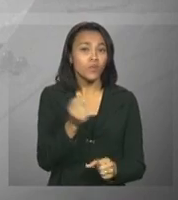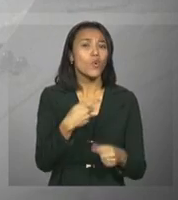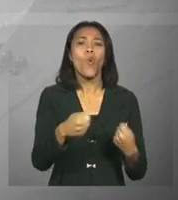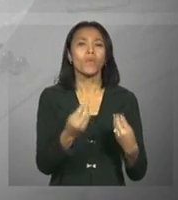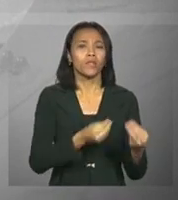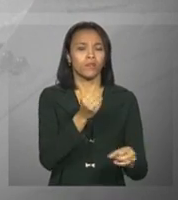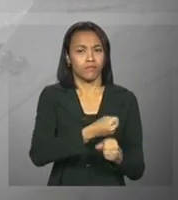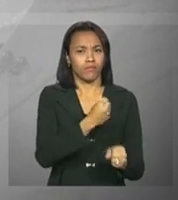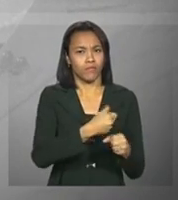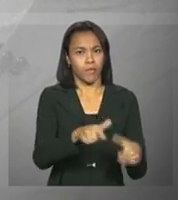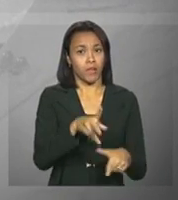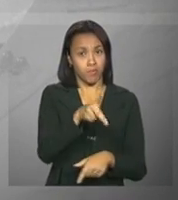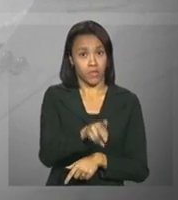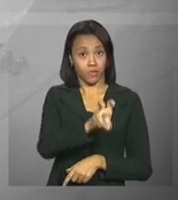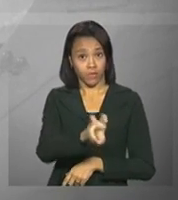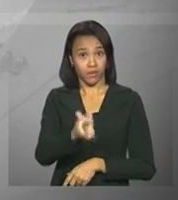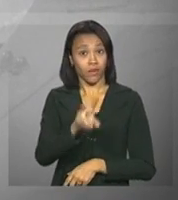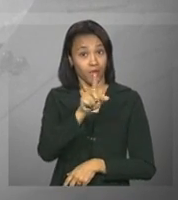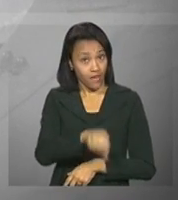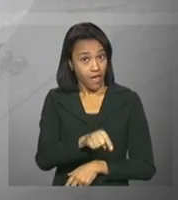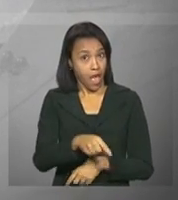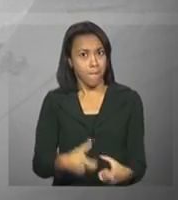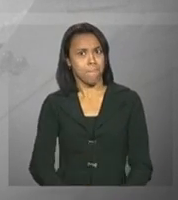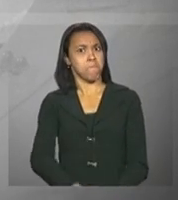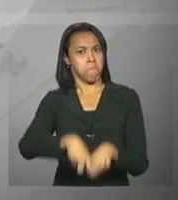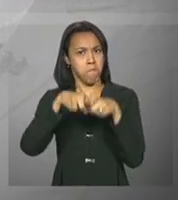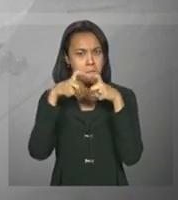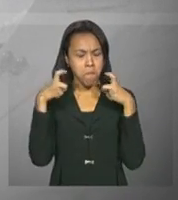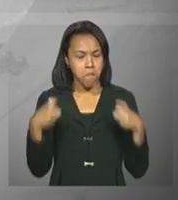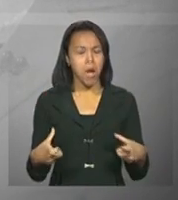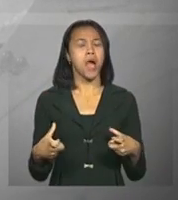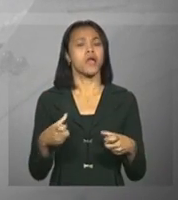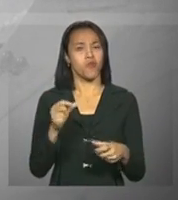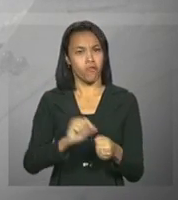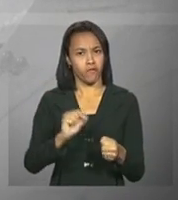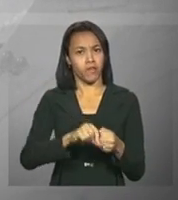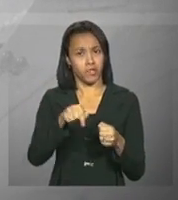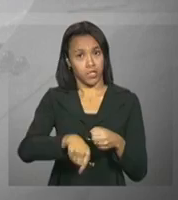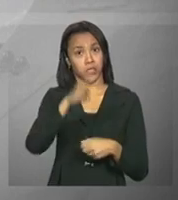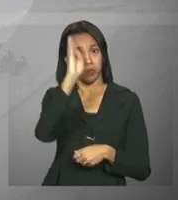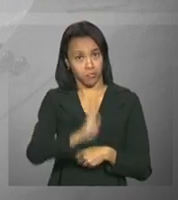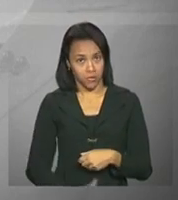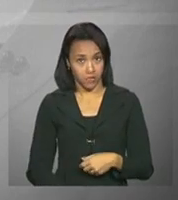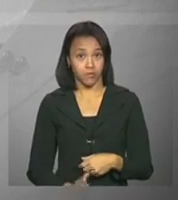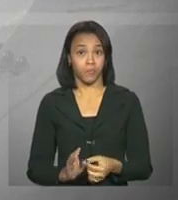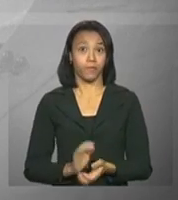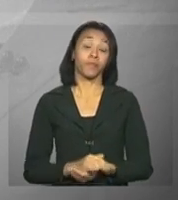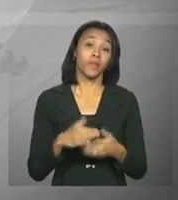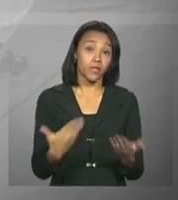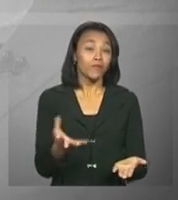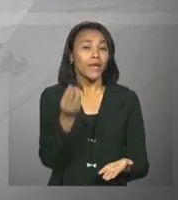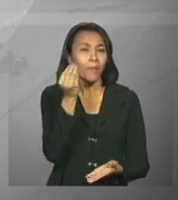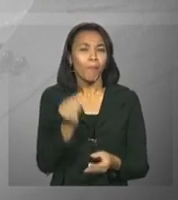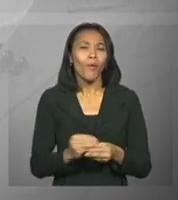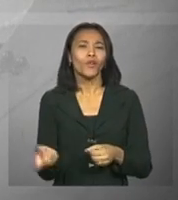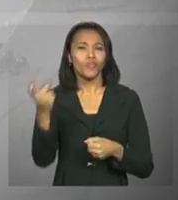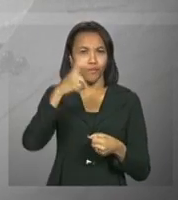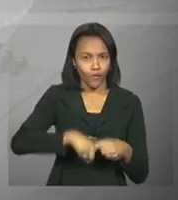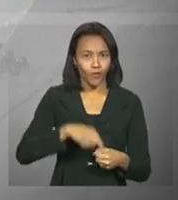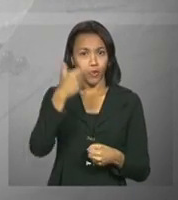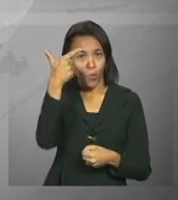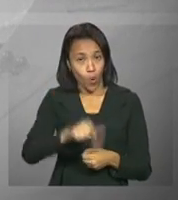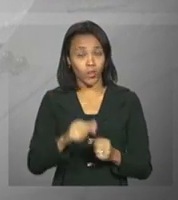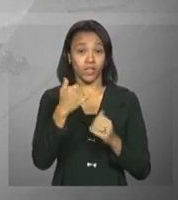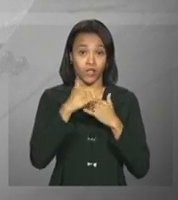da P55, que é considerada a maior plataforma flutuante construída no Brasil. Então, daqui a pouco a gente volta